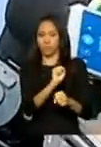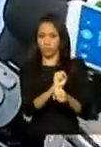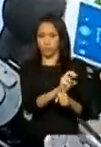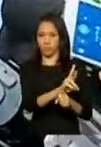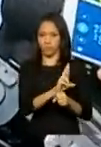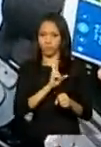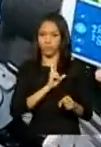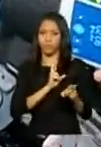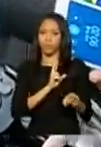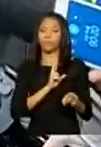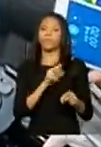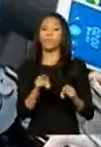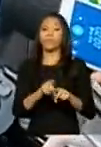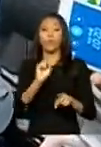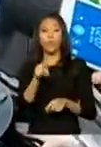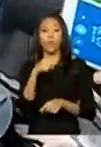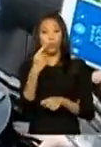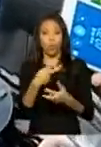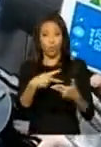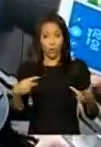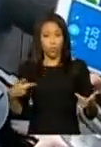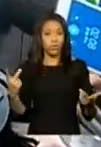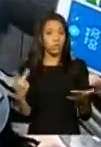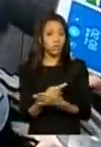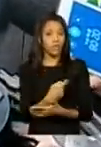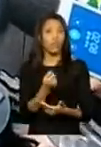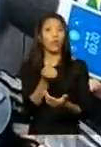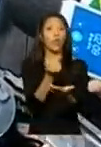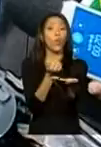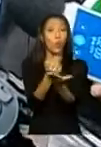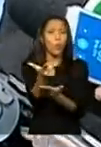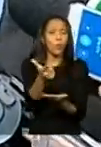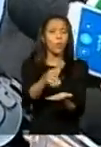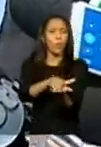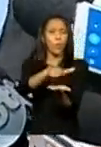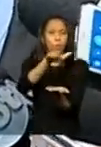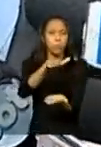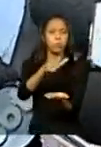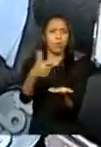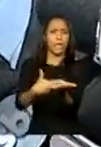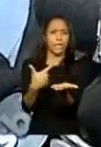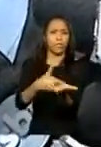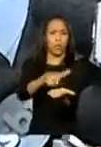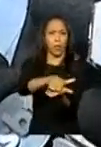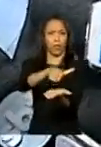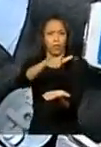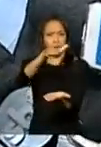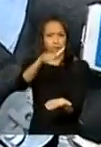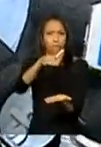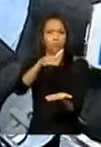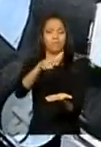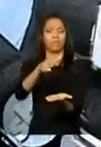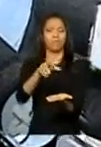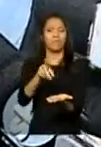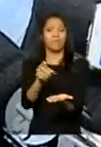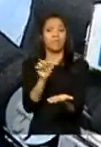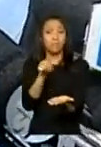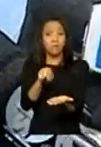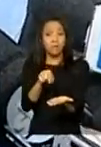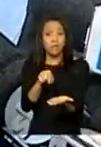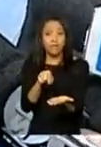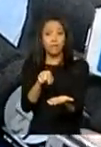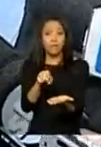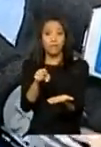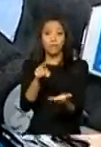entende? Uma das coisas ali é que comprou o acervo da obra de Glauber Rocha, botando o nome nos dois, e